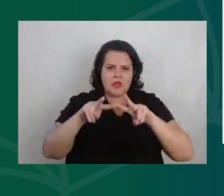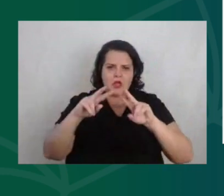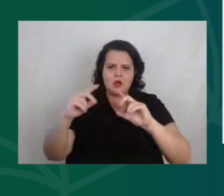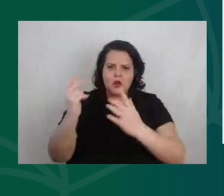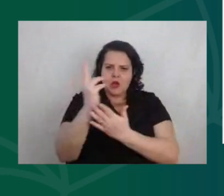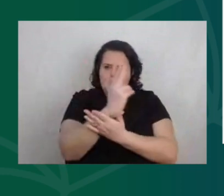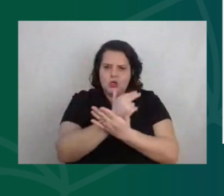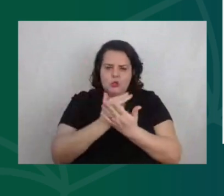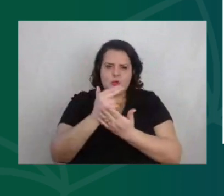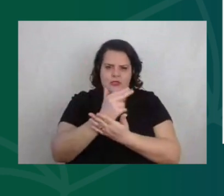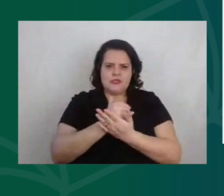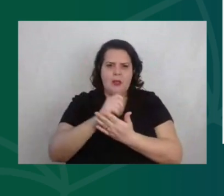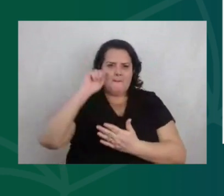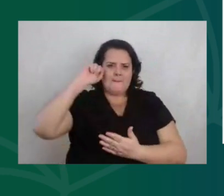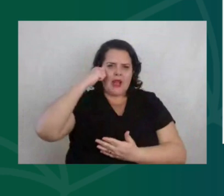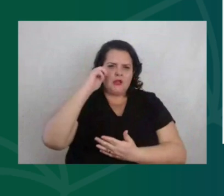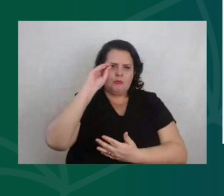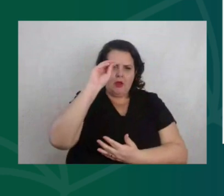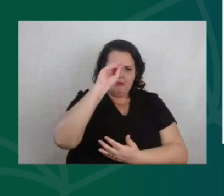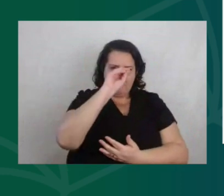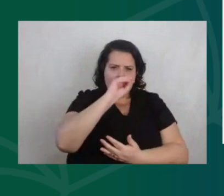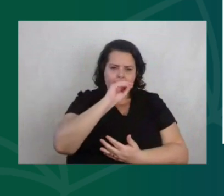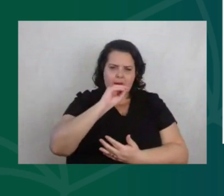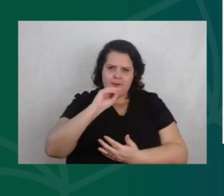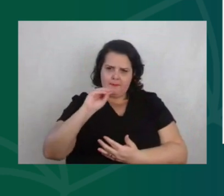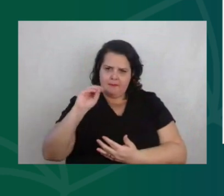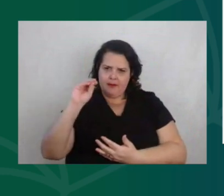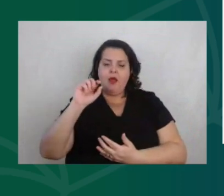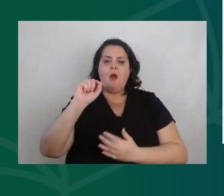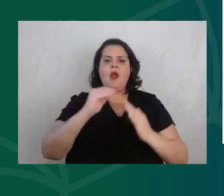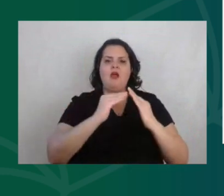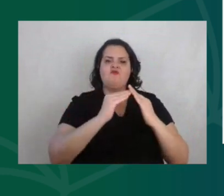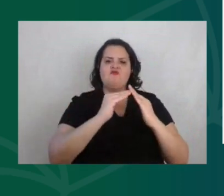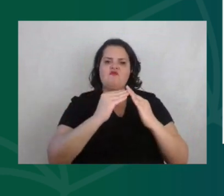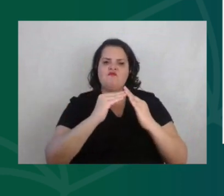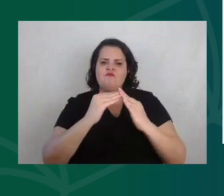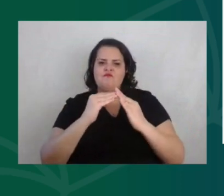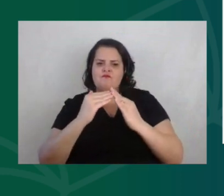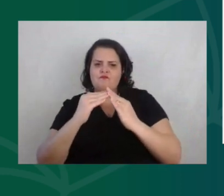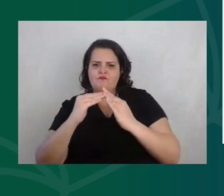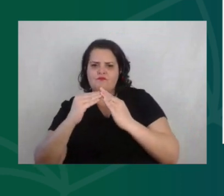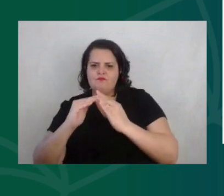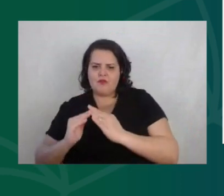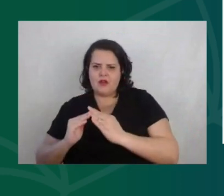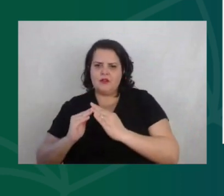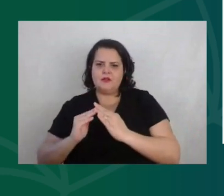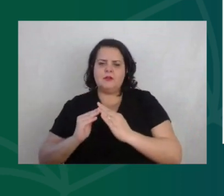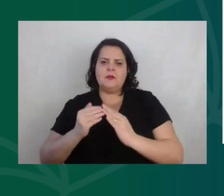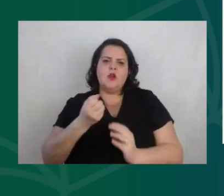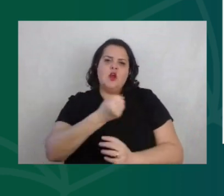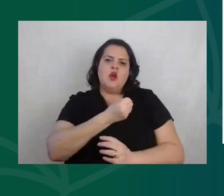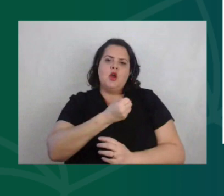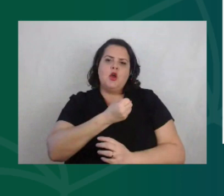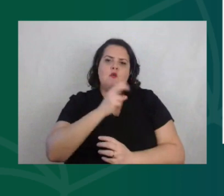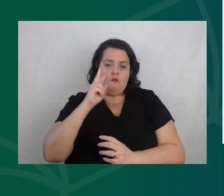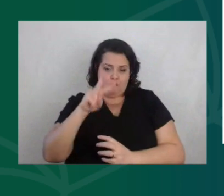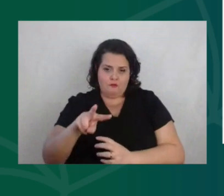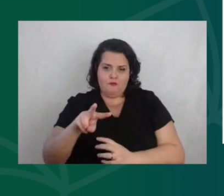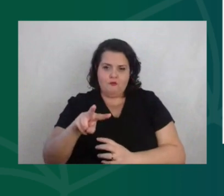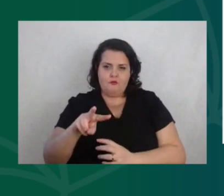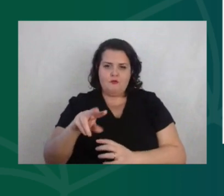as comunidades, as favelas, né? E aqui, quanto mais escurinho, são os números, são os óbitos, né? Também na